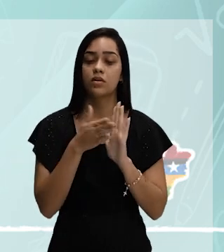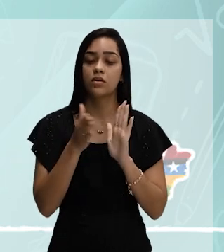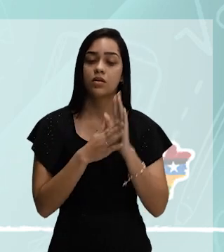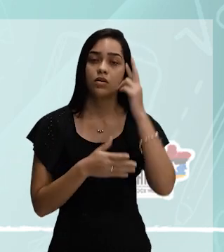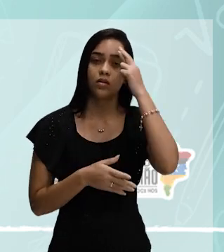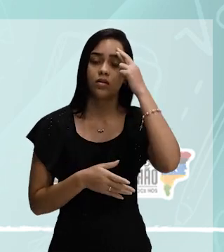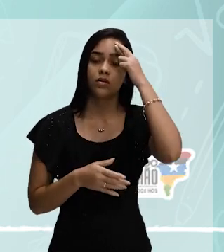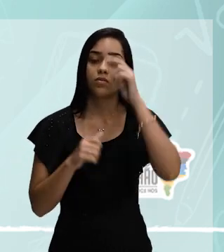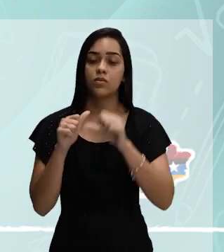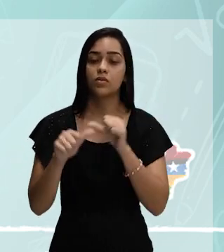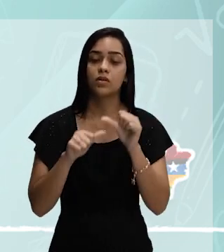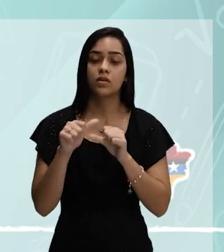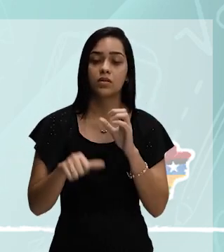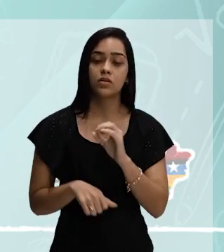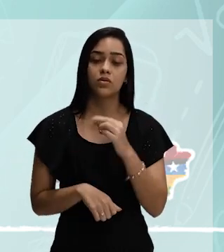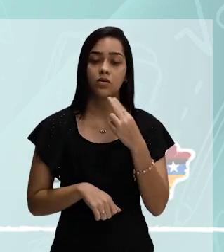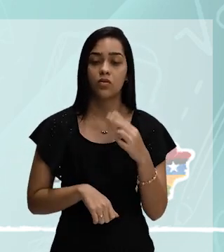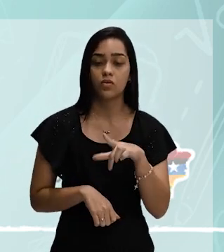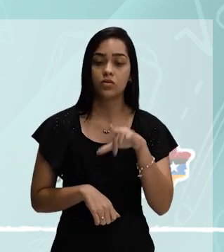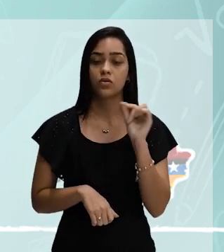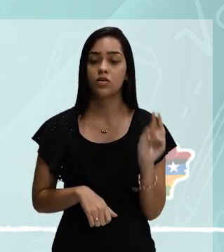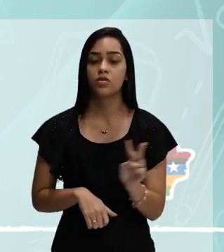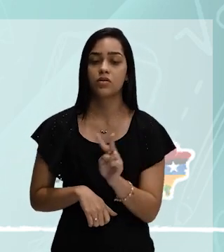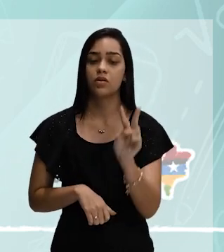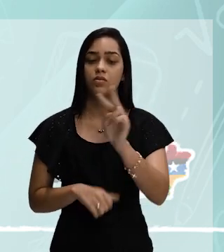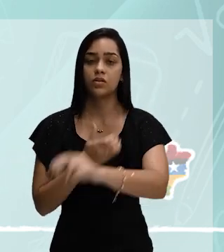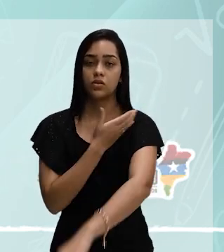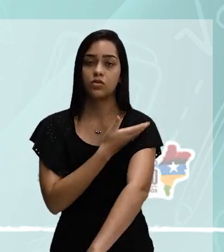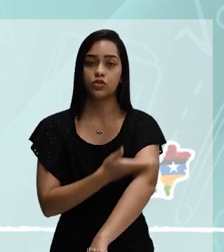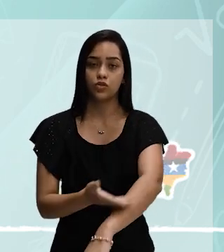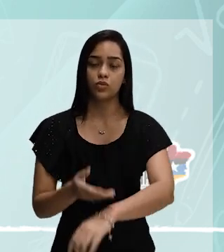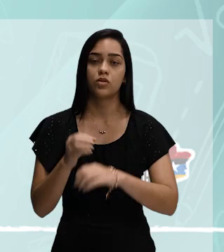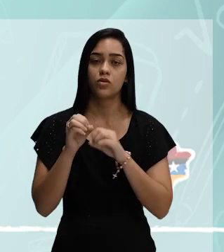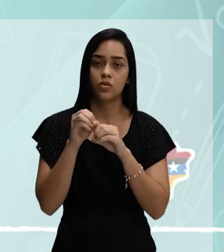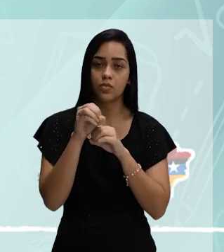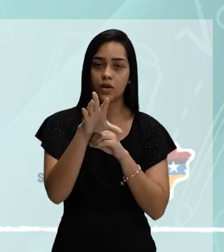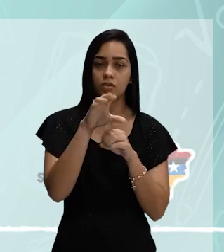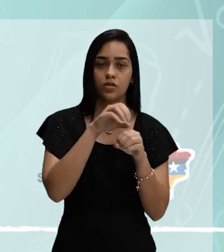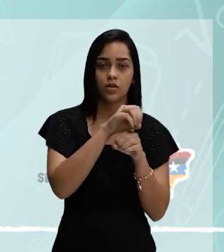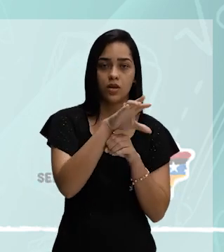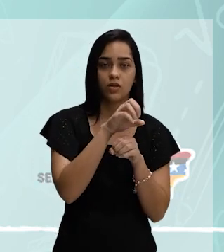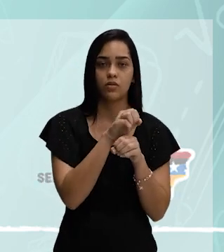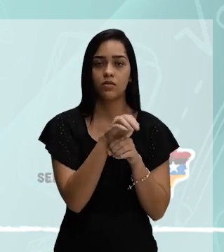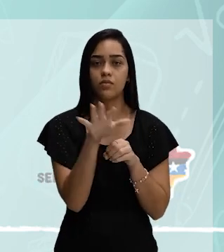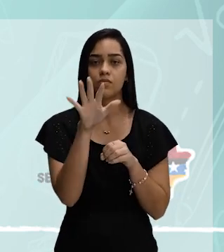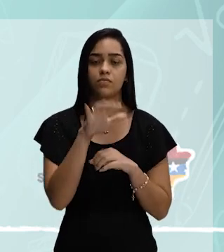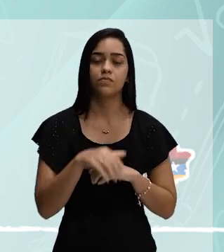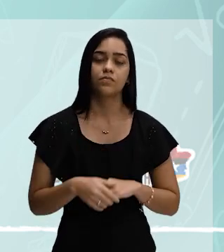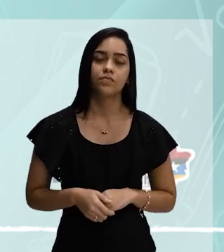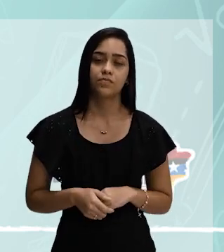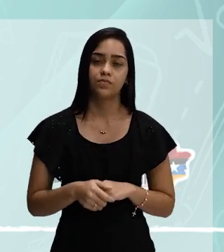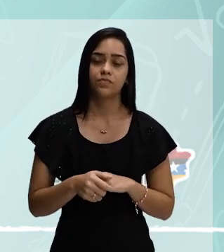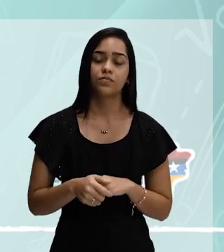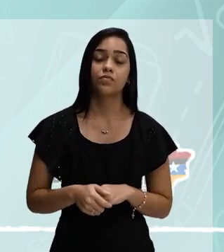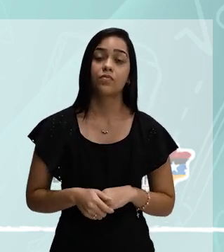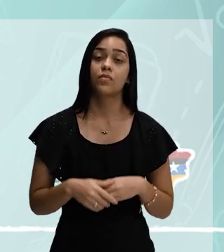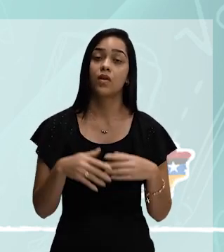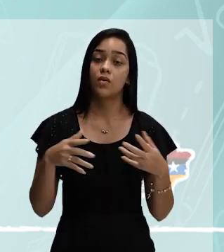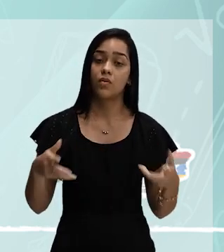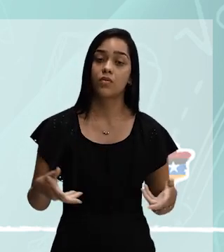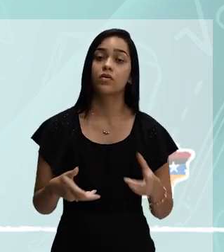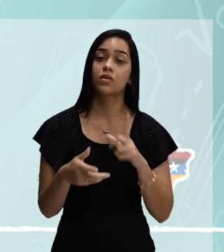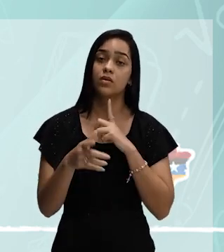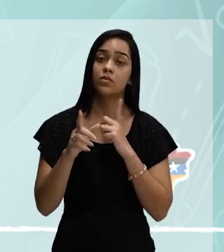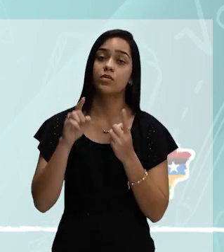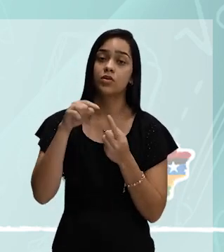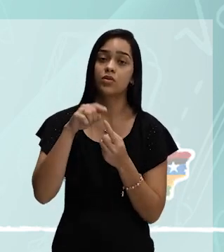propondo reflexões, mudanças, retomadas de valores e costumes compartilhados. Então, gente, o manifesto tem um